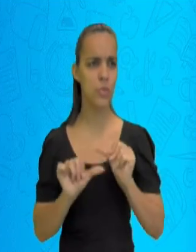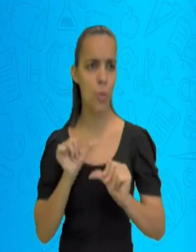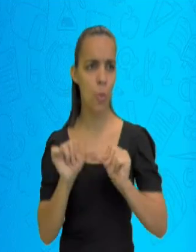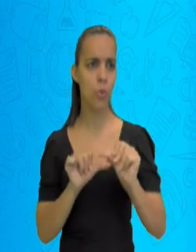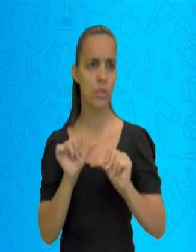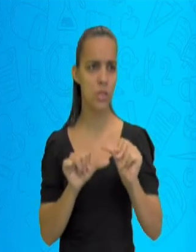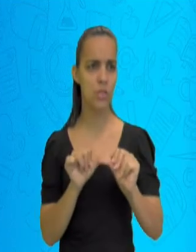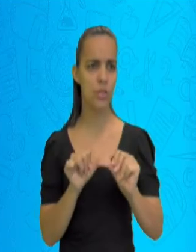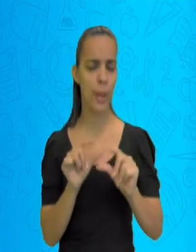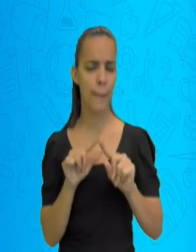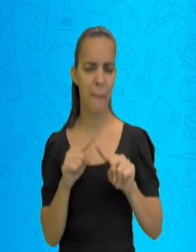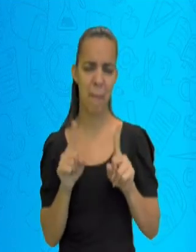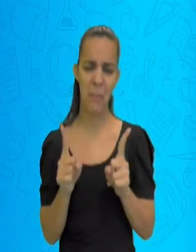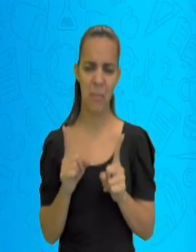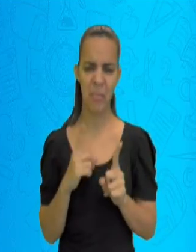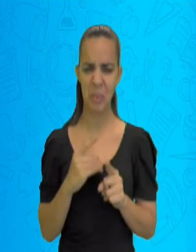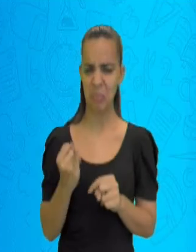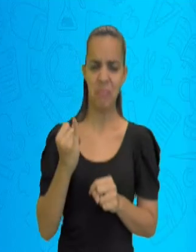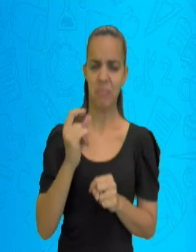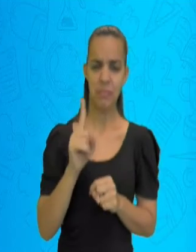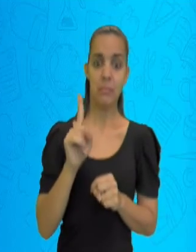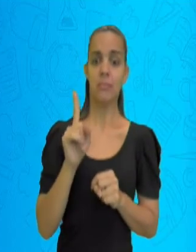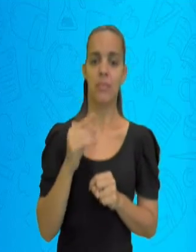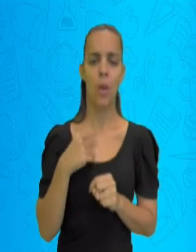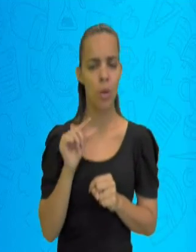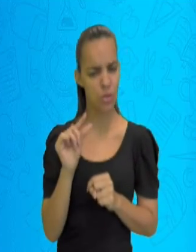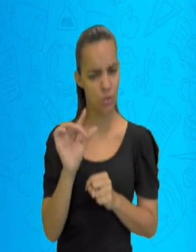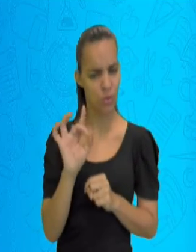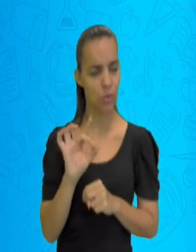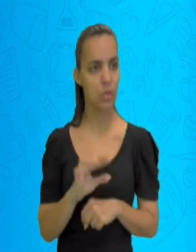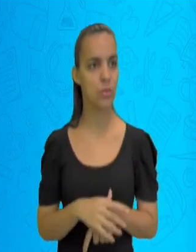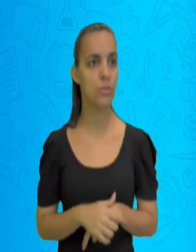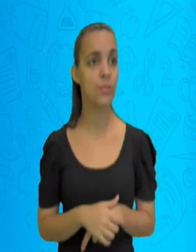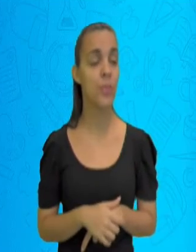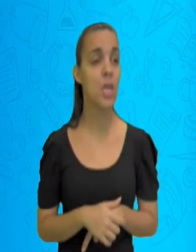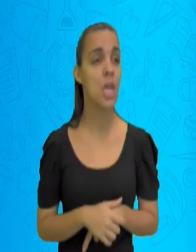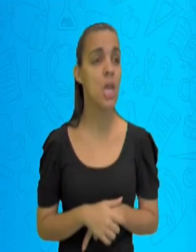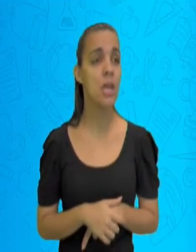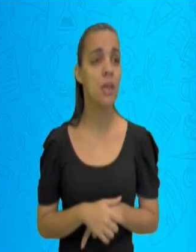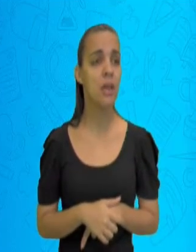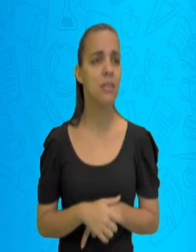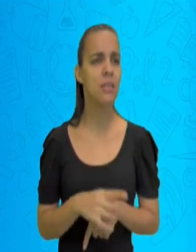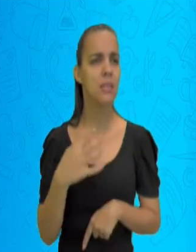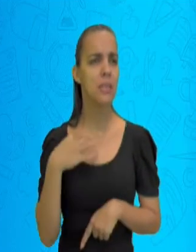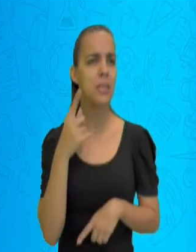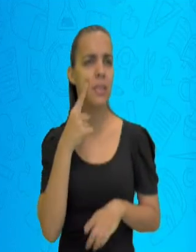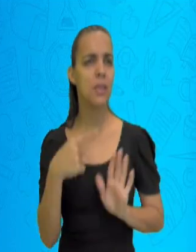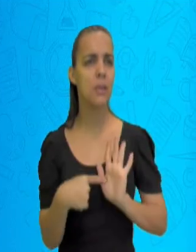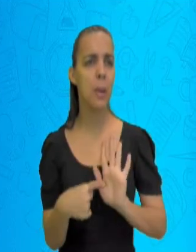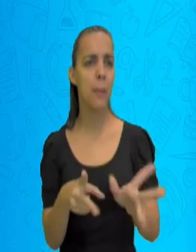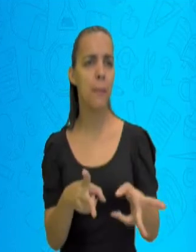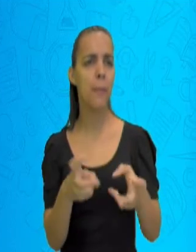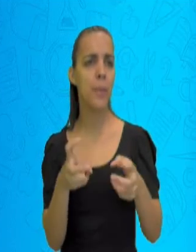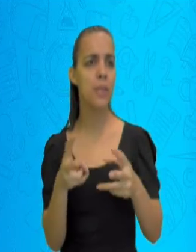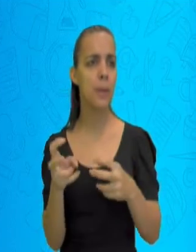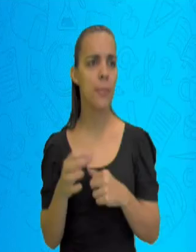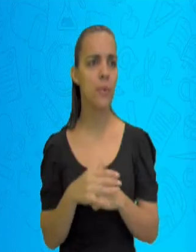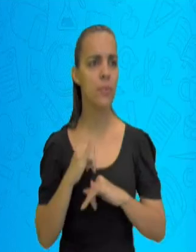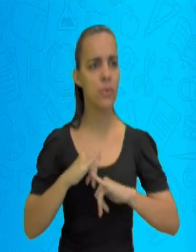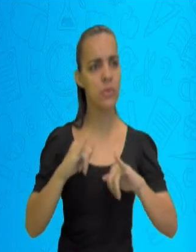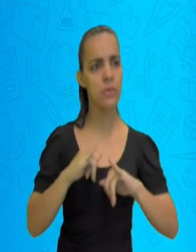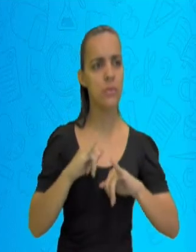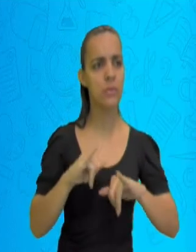menos importante. Bohr, ele percebeu que as informações da